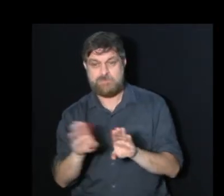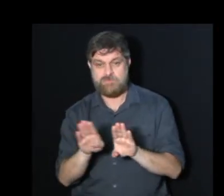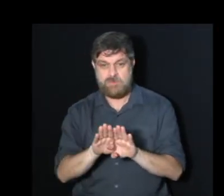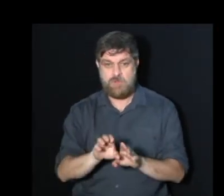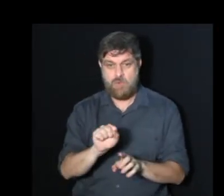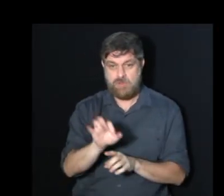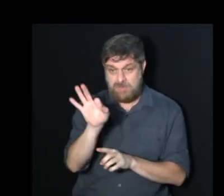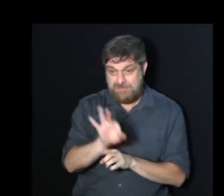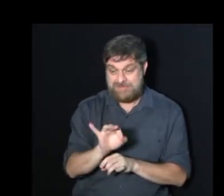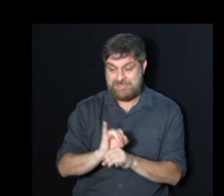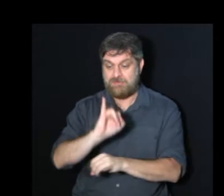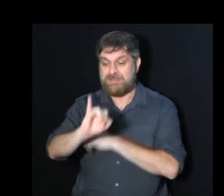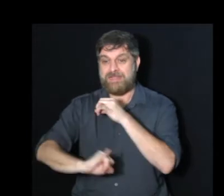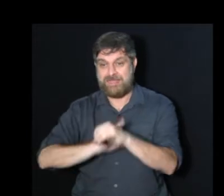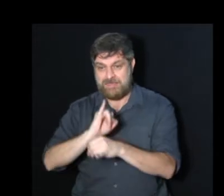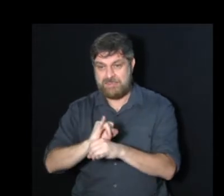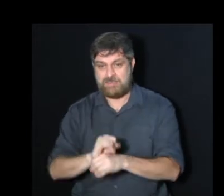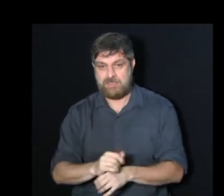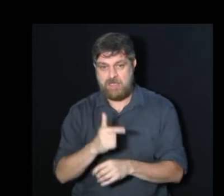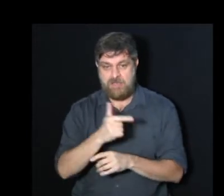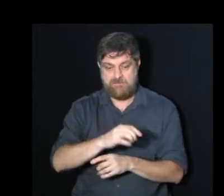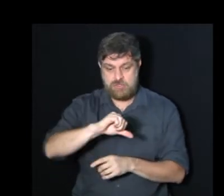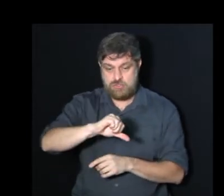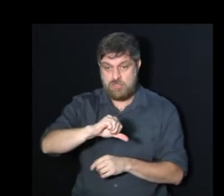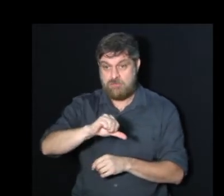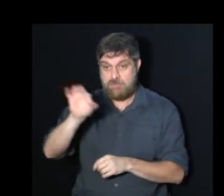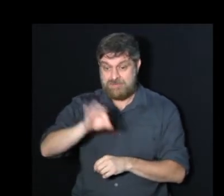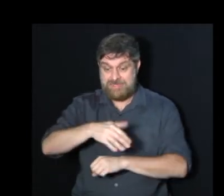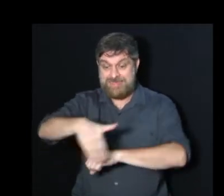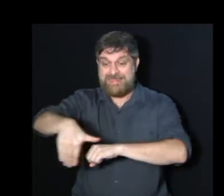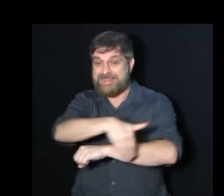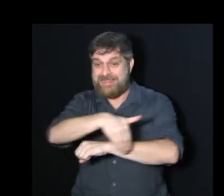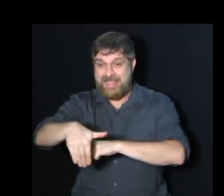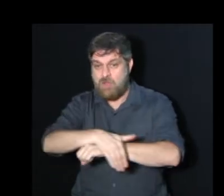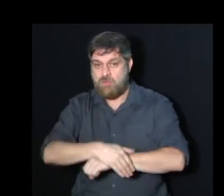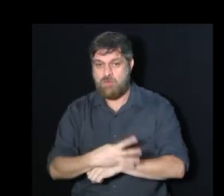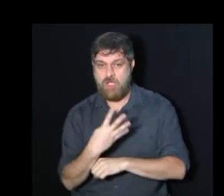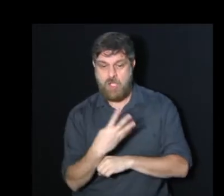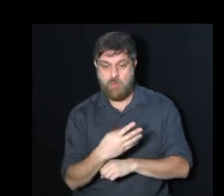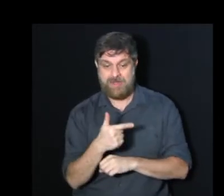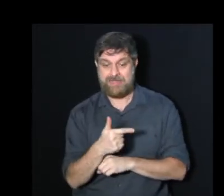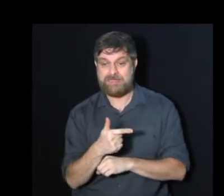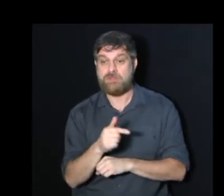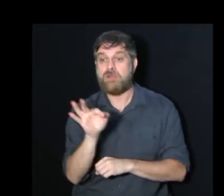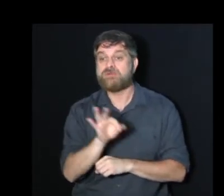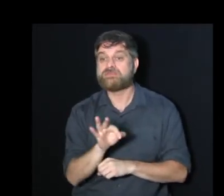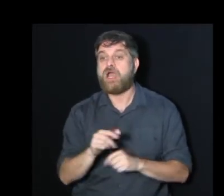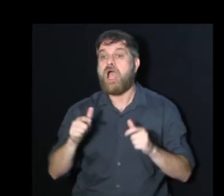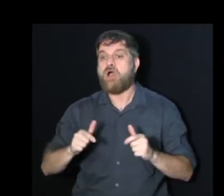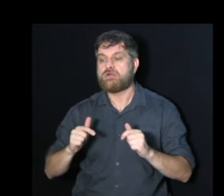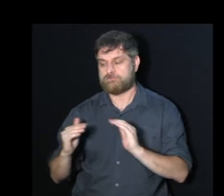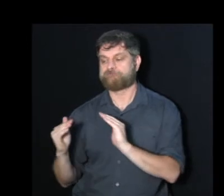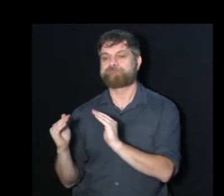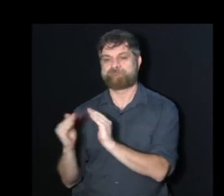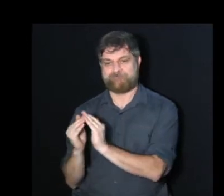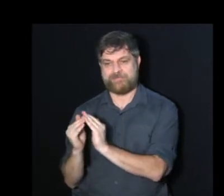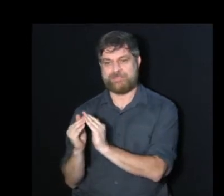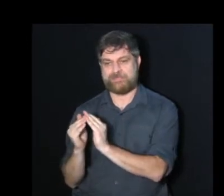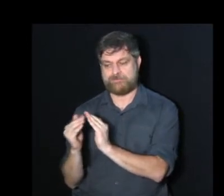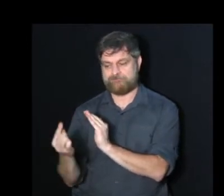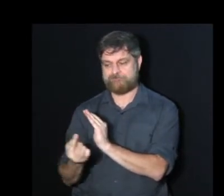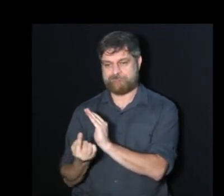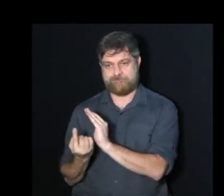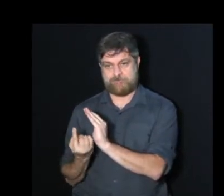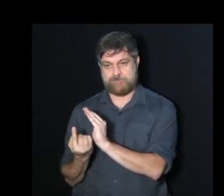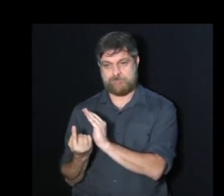8% na internet, 29% na rua e 42% em casa. O número